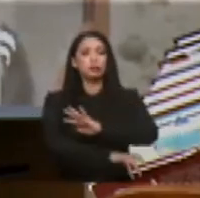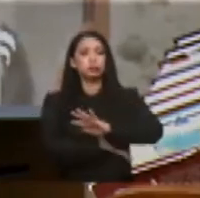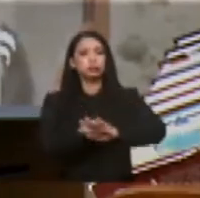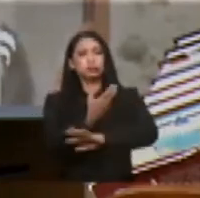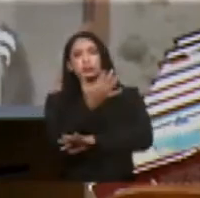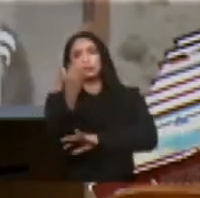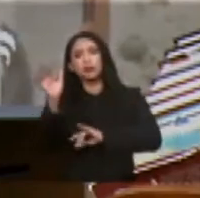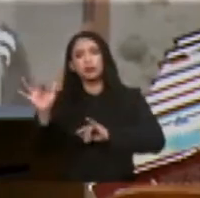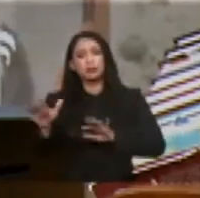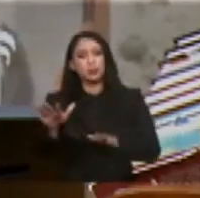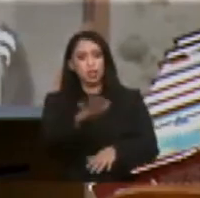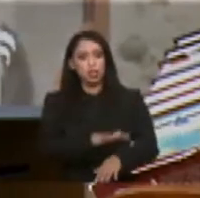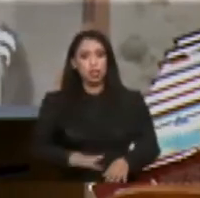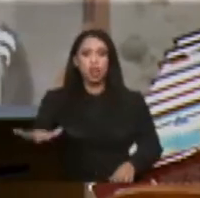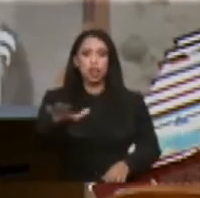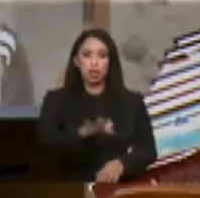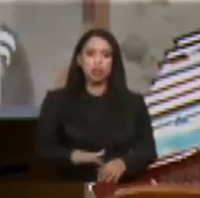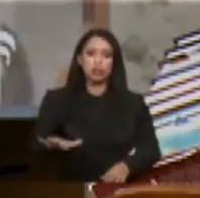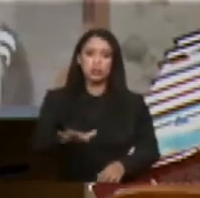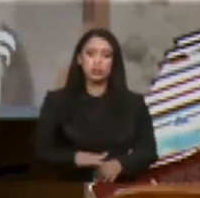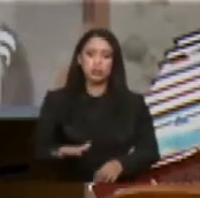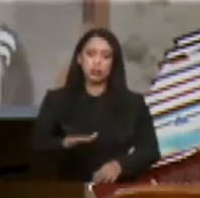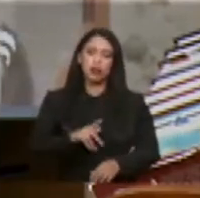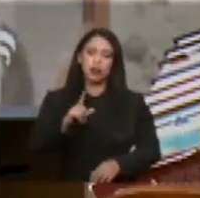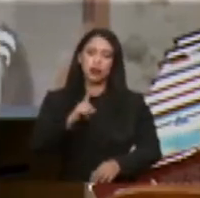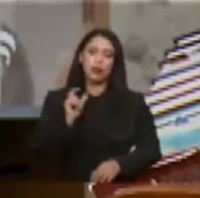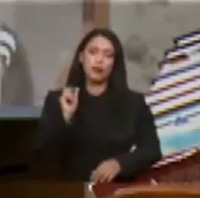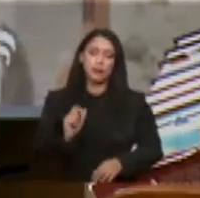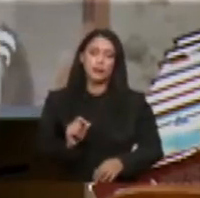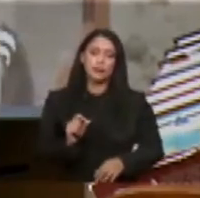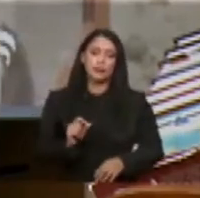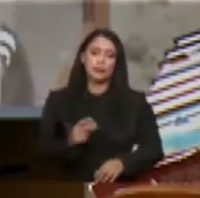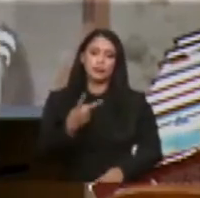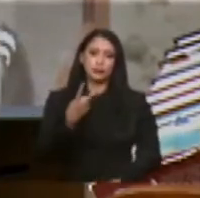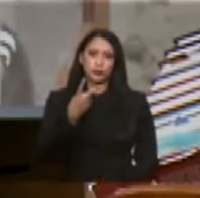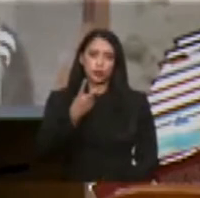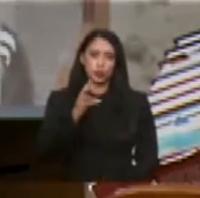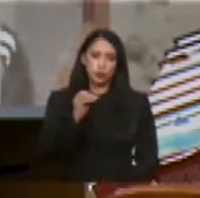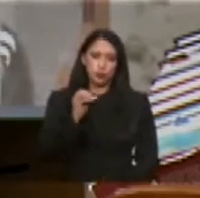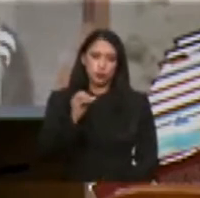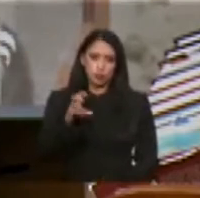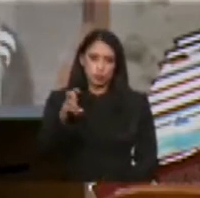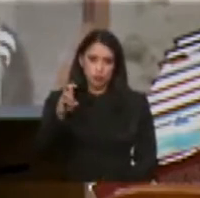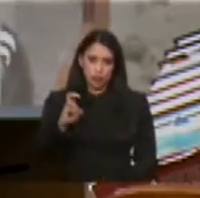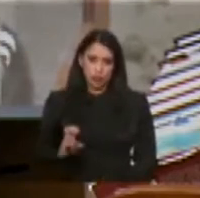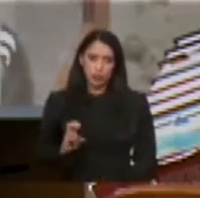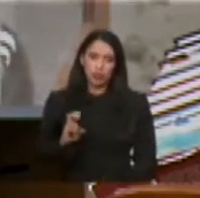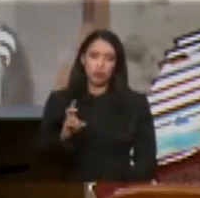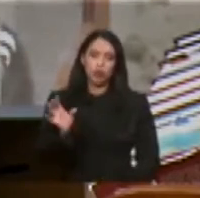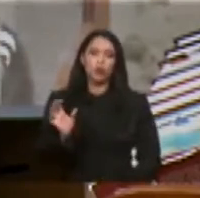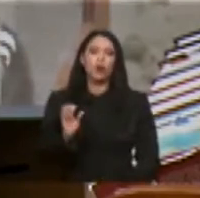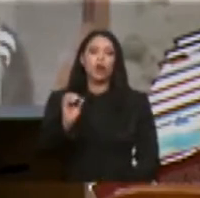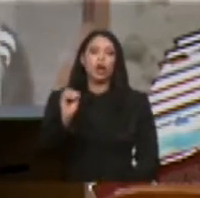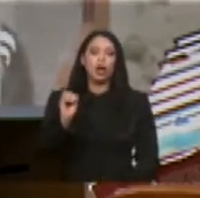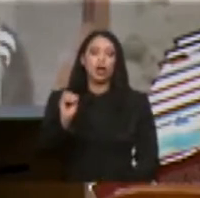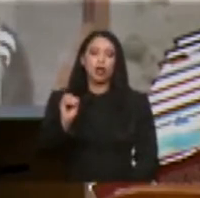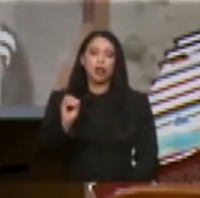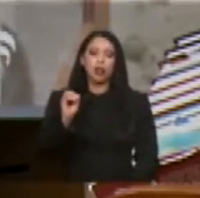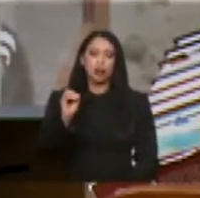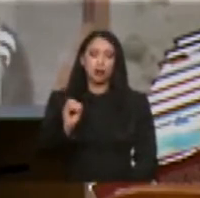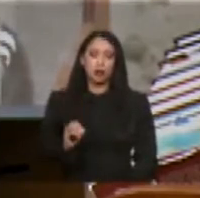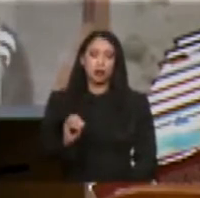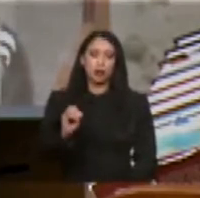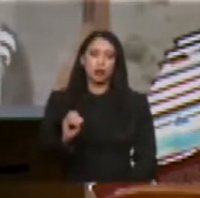que variavam a depender do agente poluinte. Em 2005, a Organização Mundial